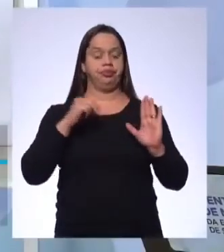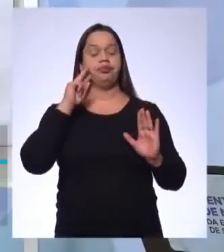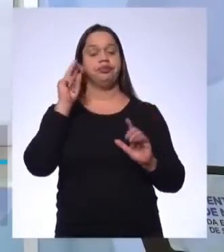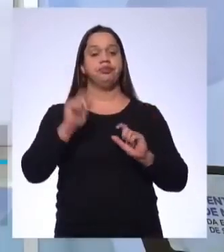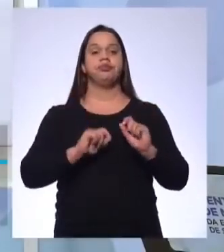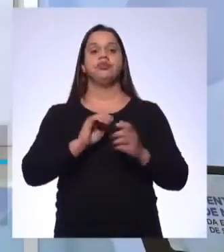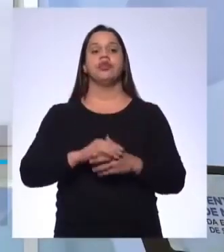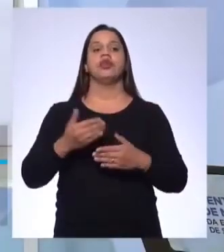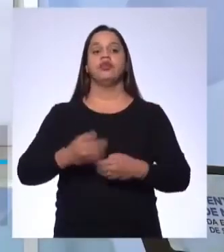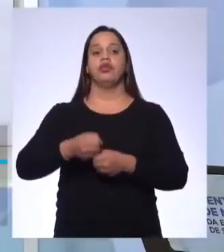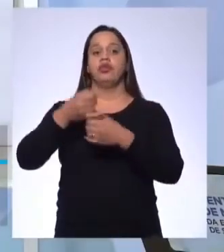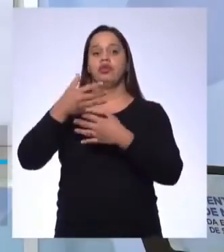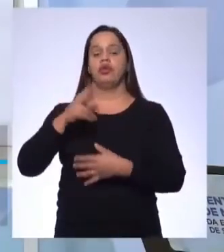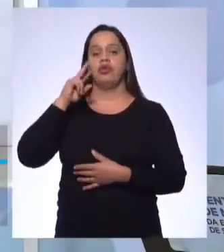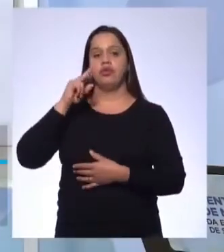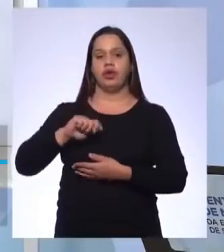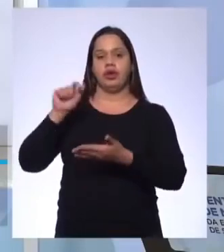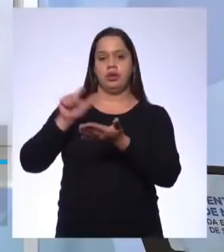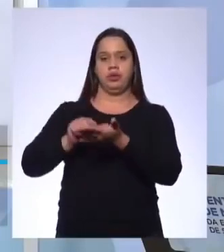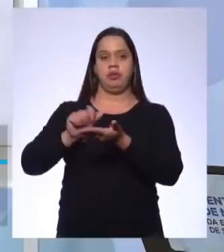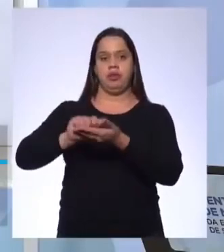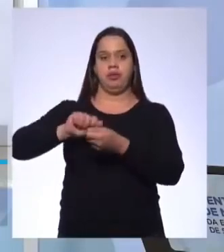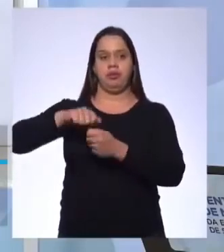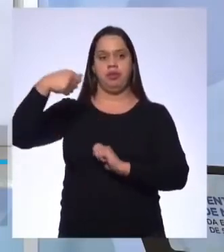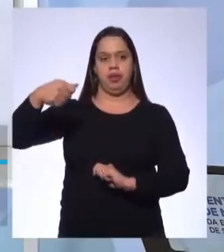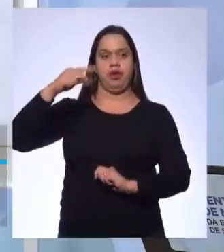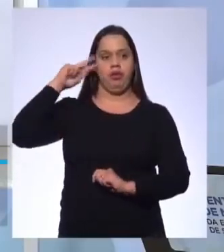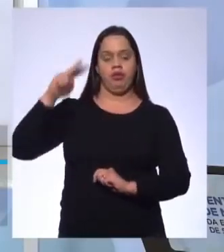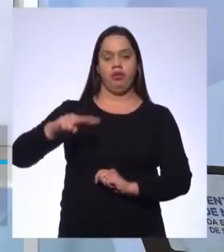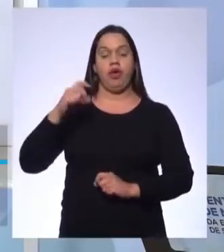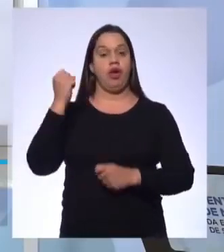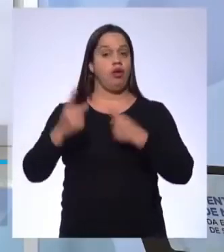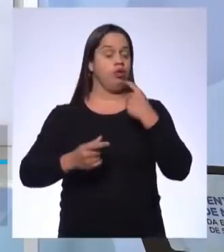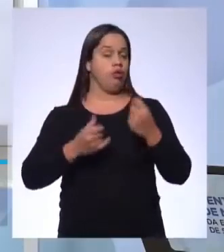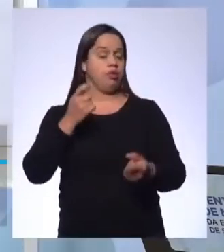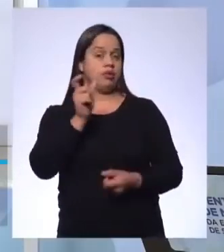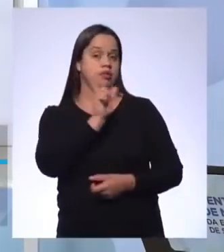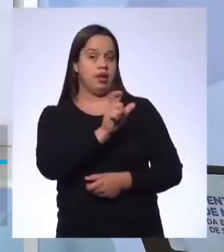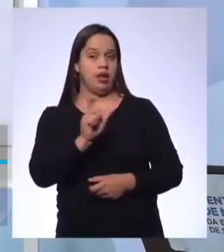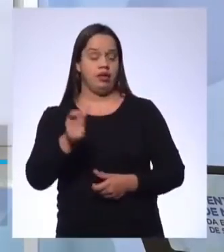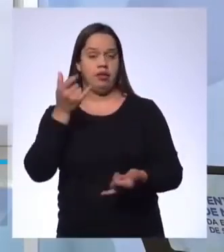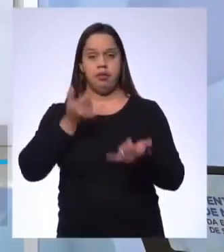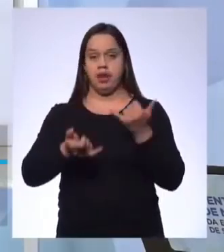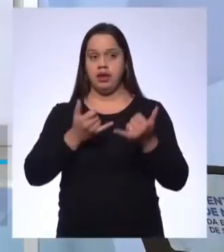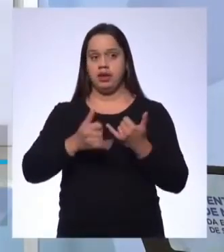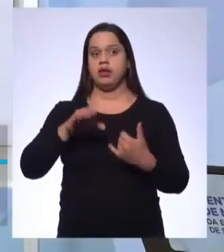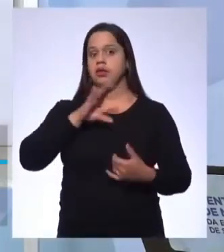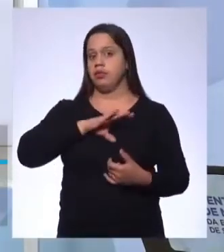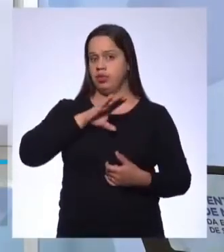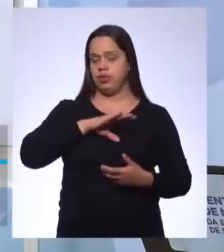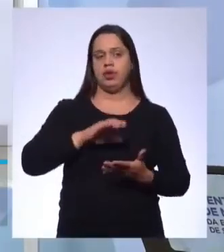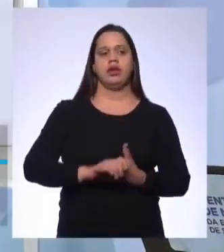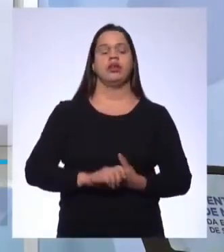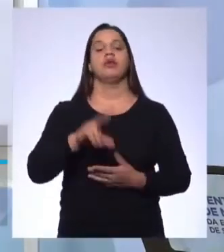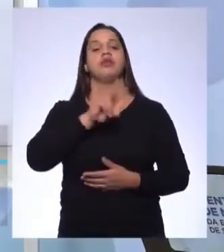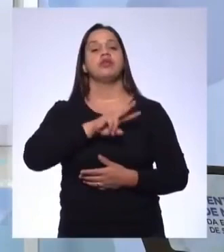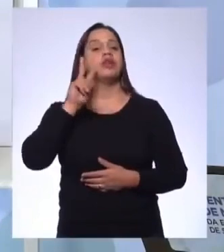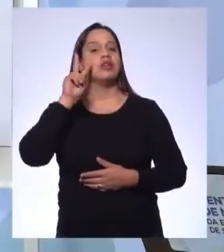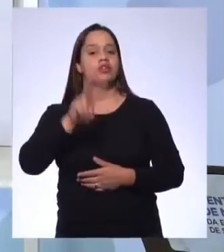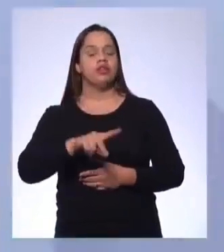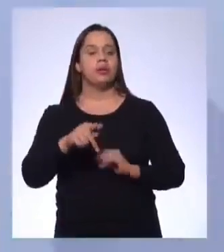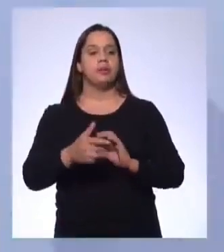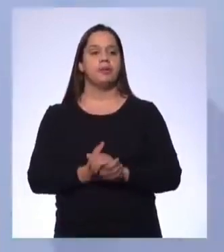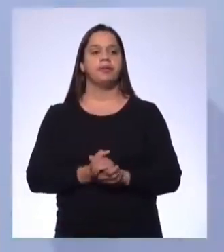aqui, né, algumas palavras que são parecidas com o português. E eu vou fazer como eu fiz na outra aula, para vocês